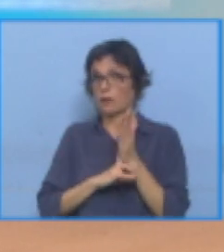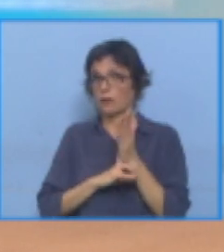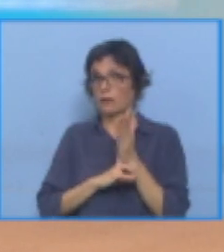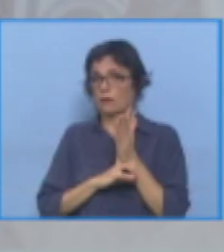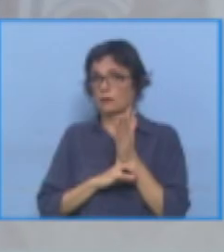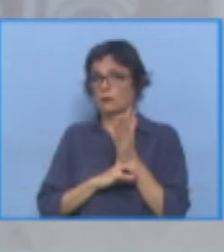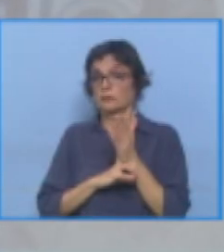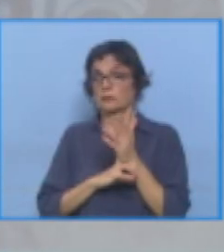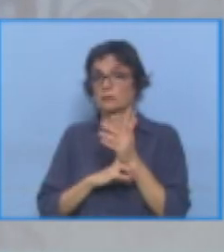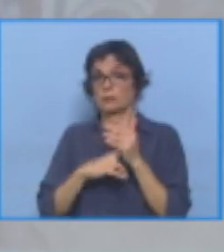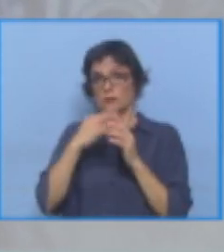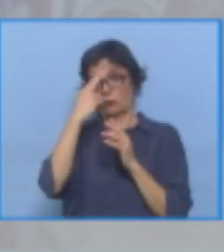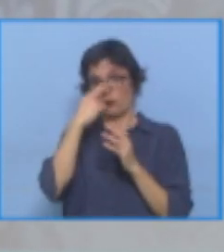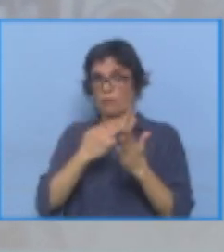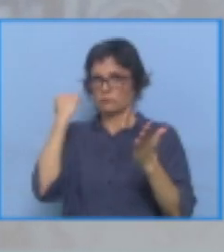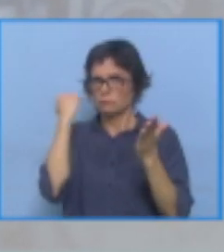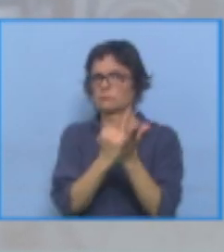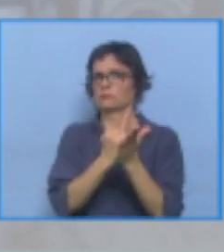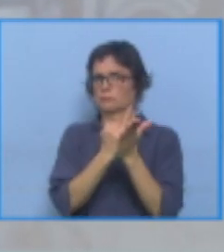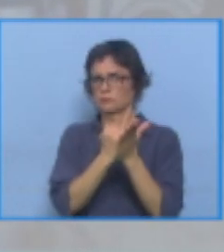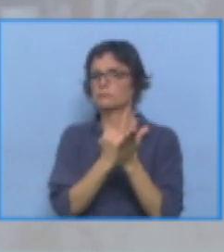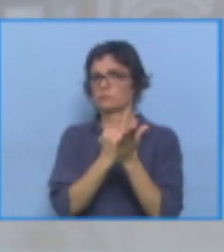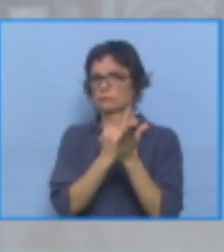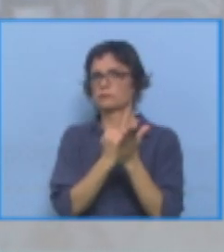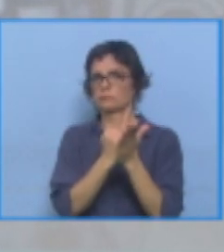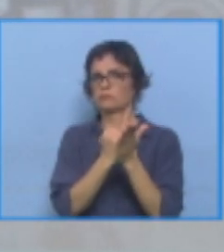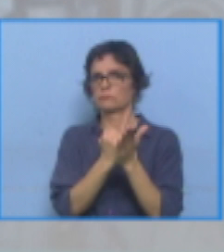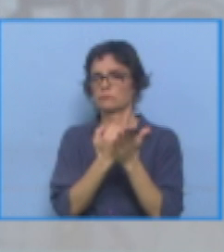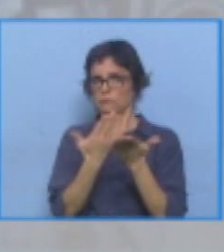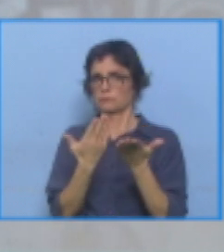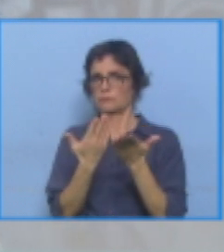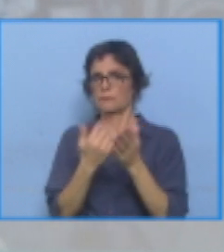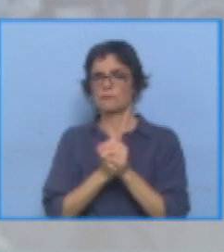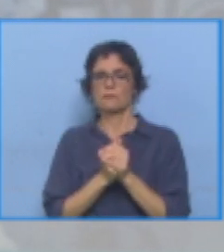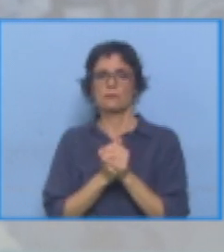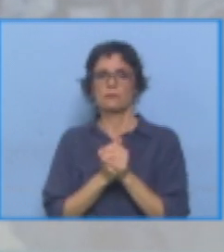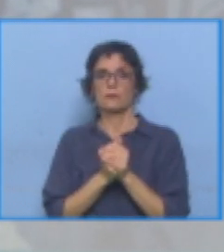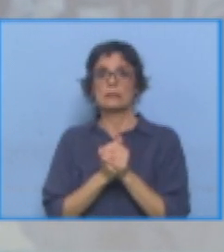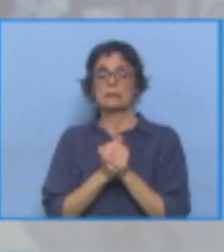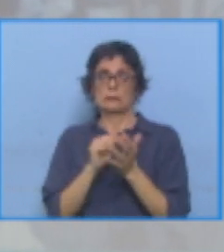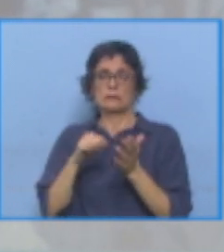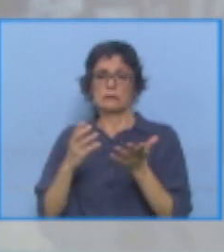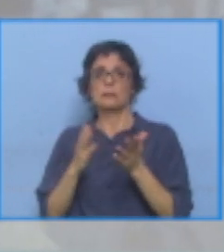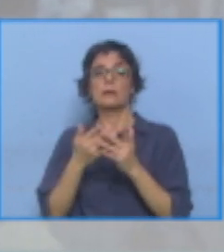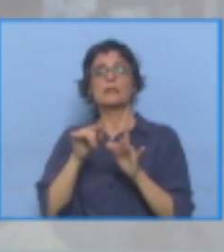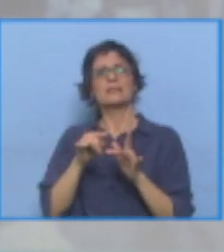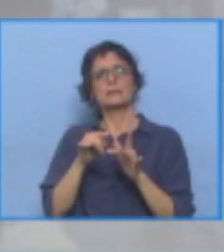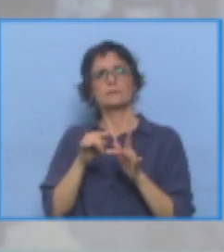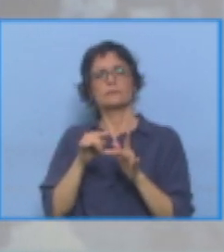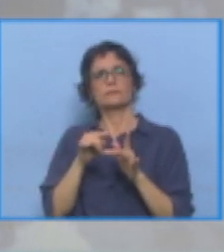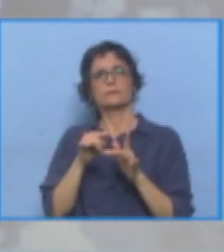história. Serão estes também, apesar de todo o dramatismo e da